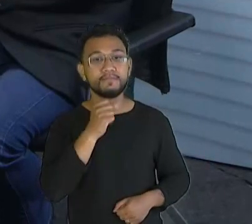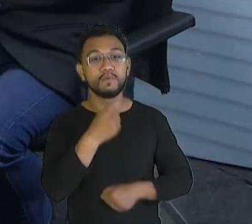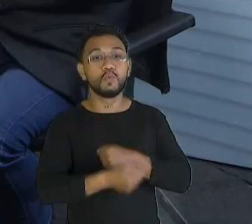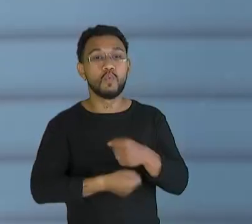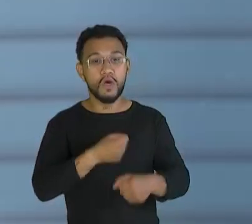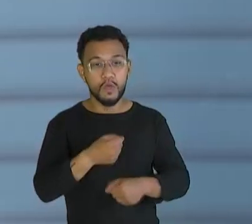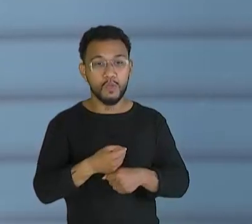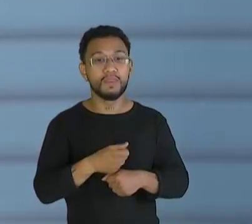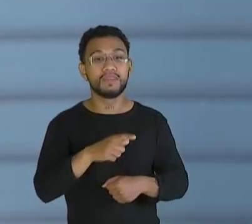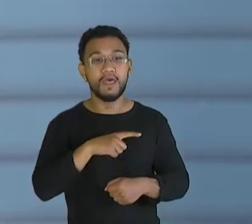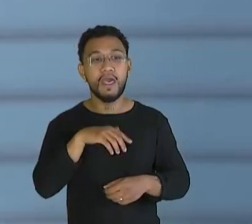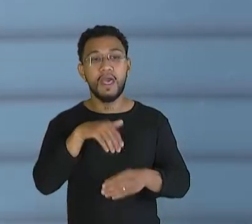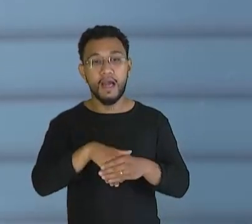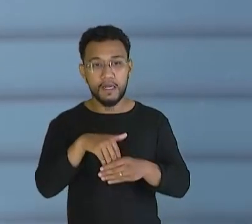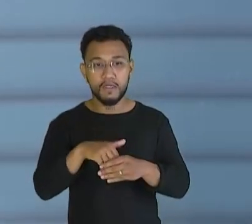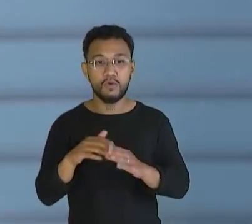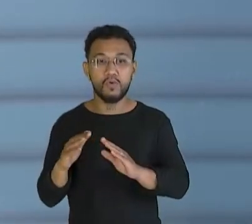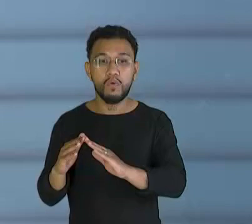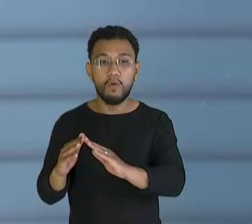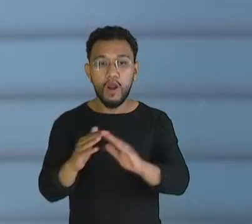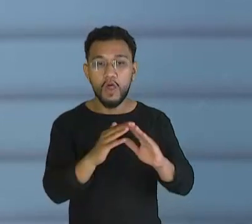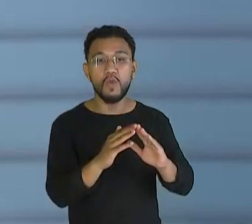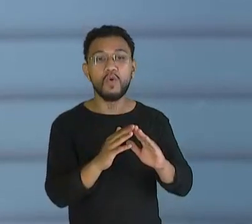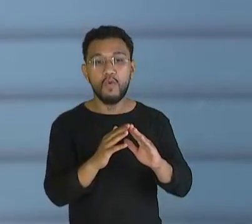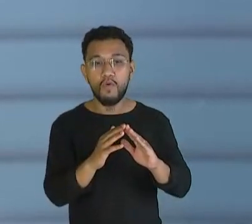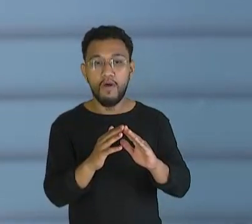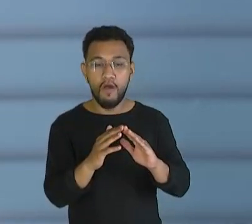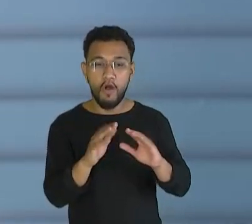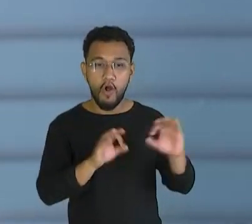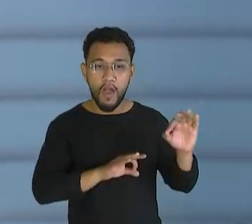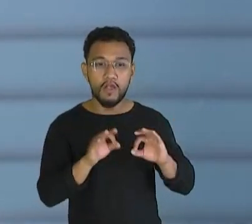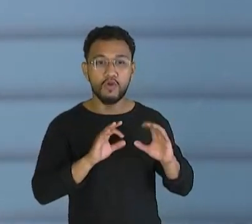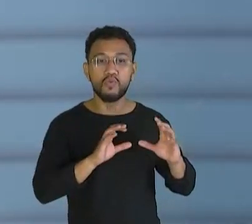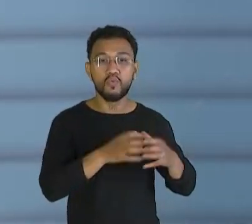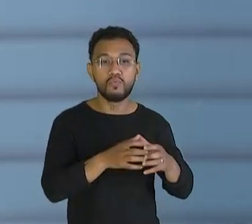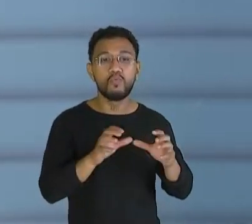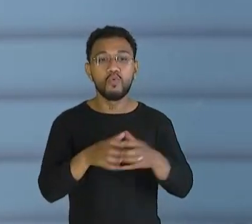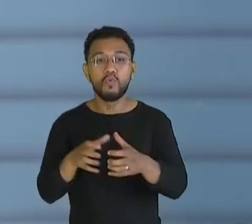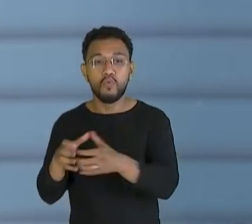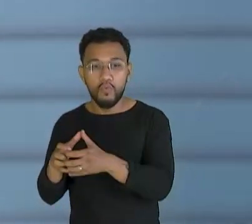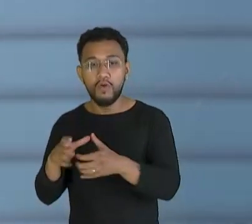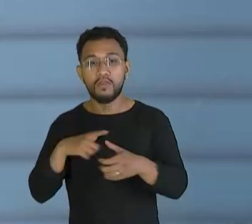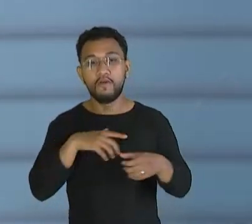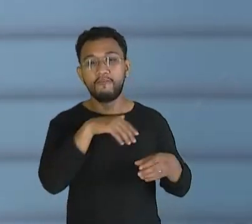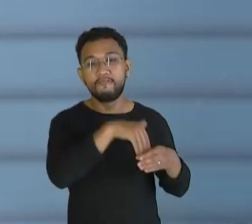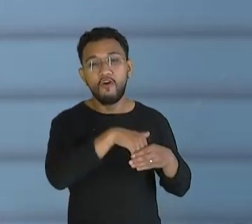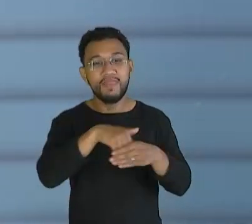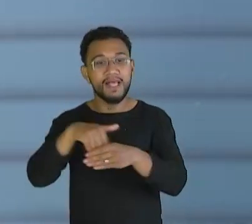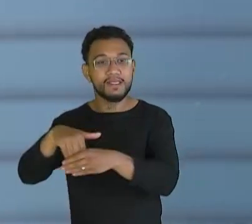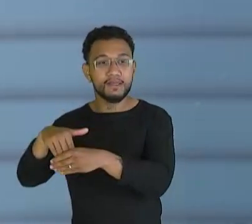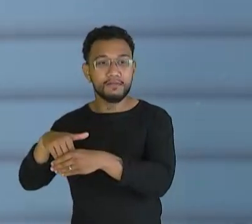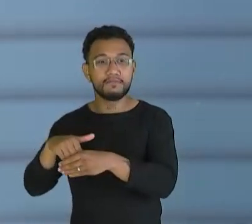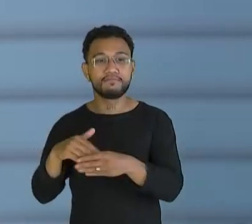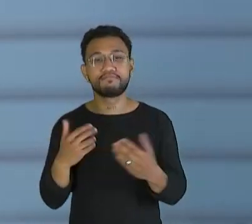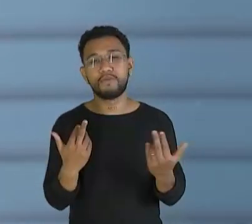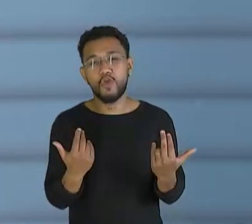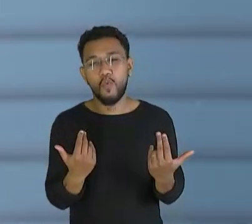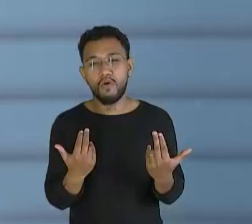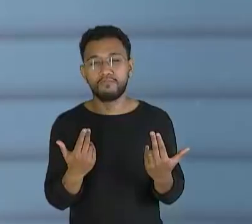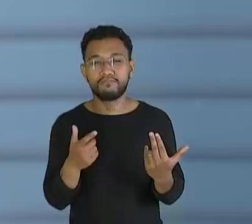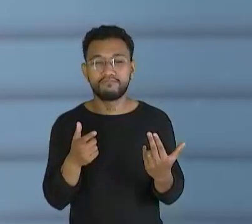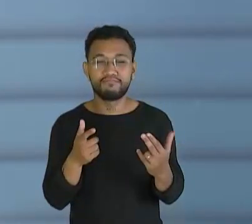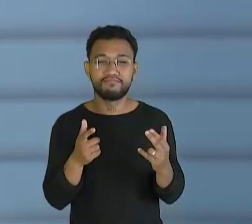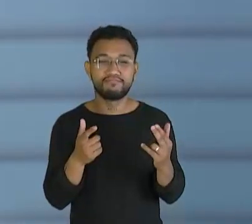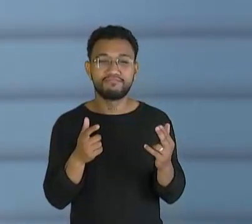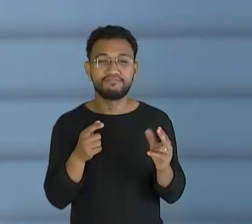uma eleição com os moradores, aí formam-se as chapas. Sim. E acontece a votação. A gente, como se fosse uma sociedade,